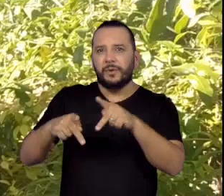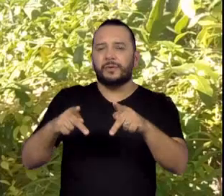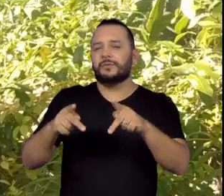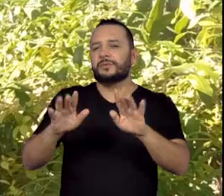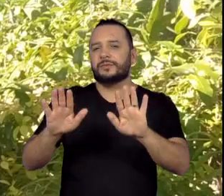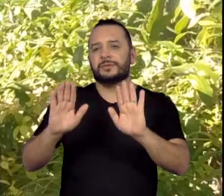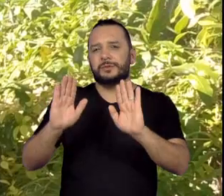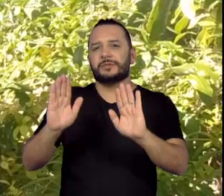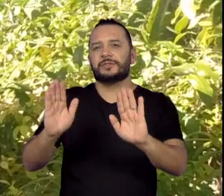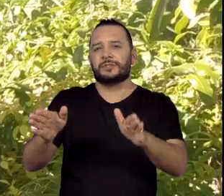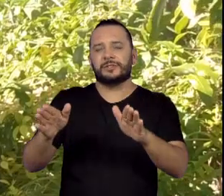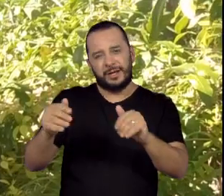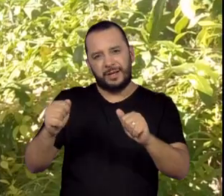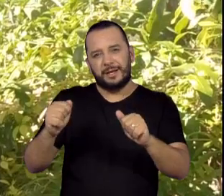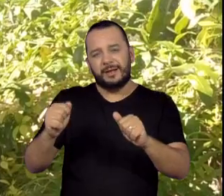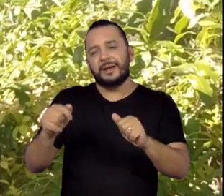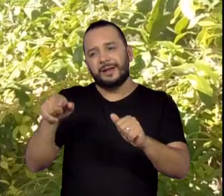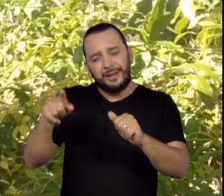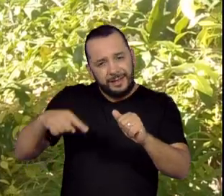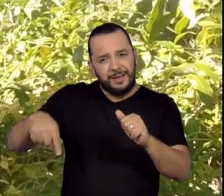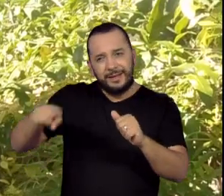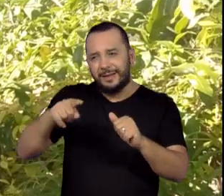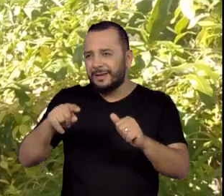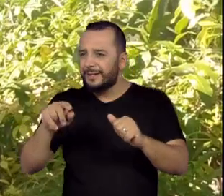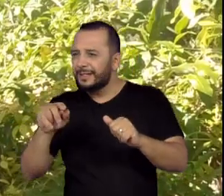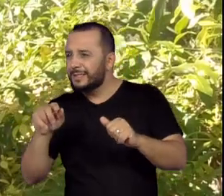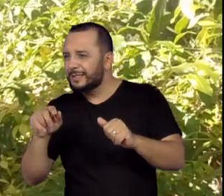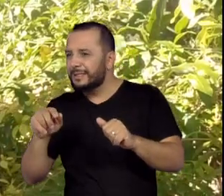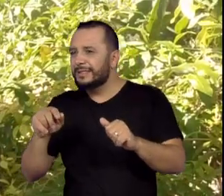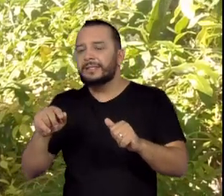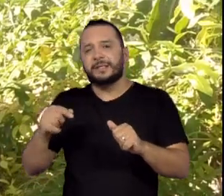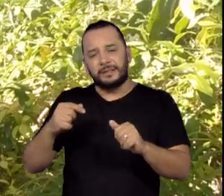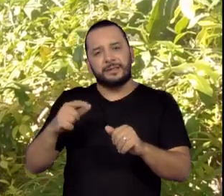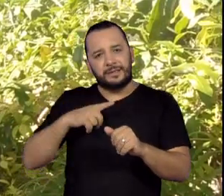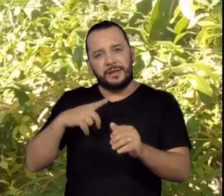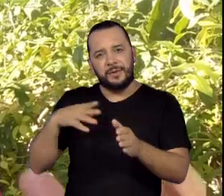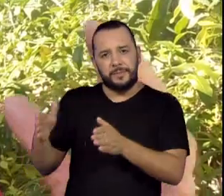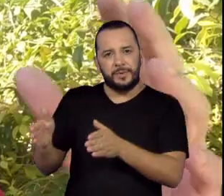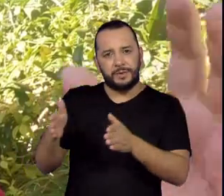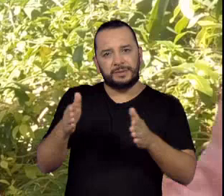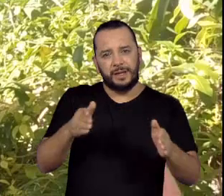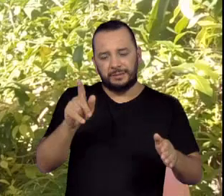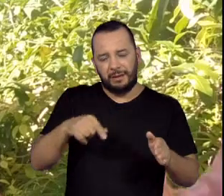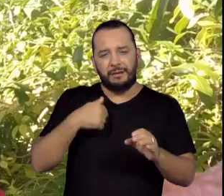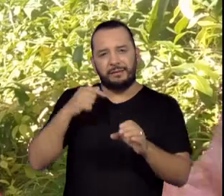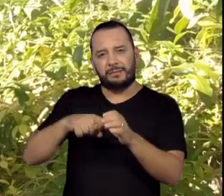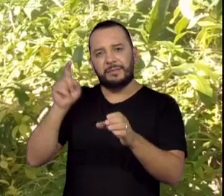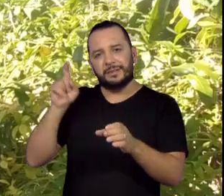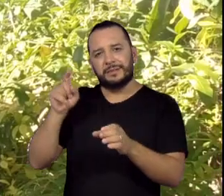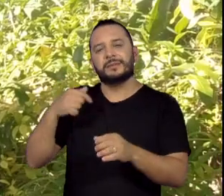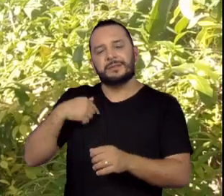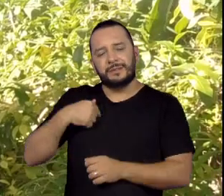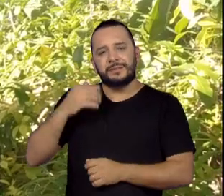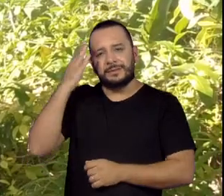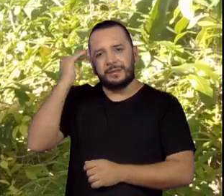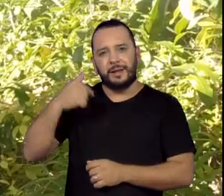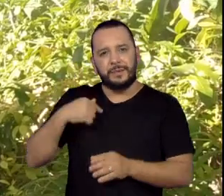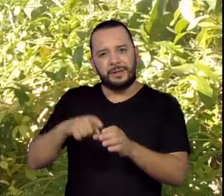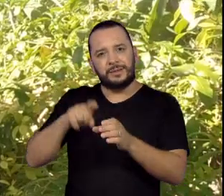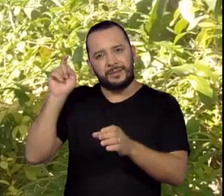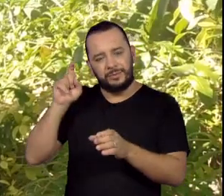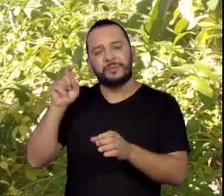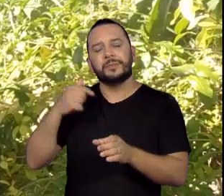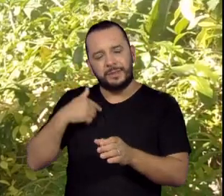quem conhece um processo que é independente, quer dizer, a autonomia do processo literário, mas também